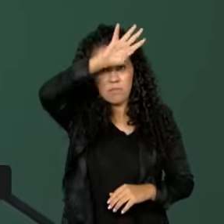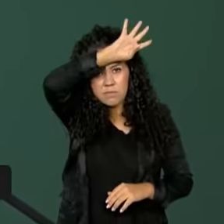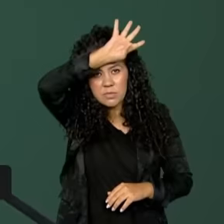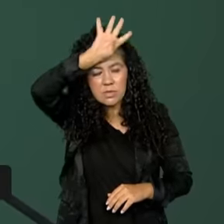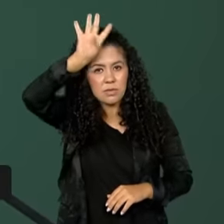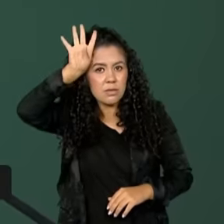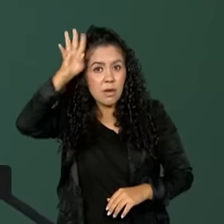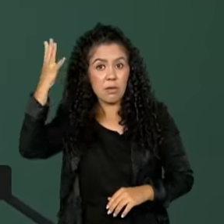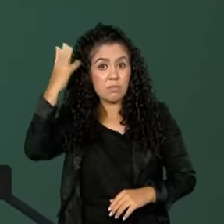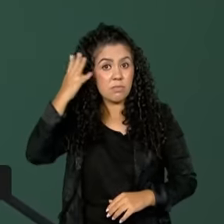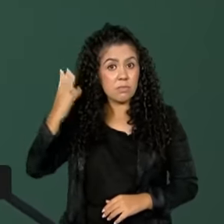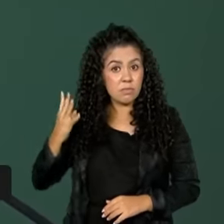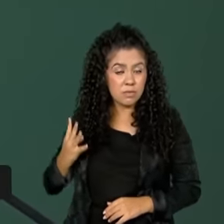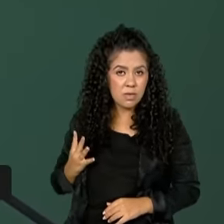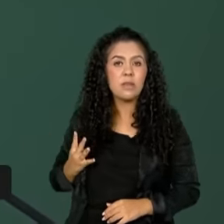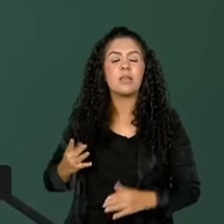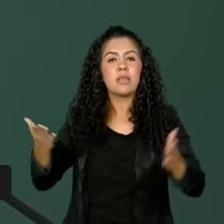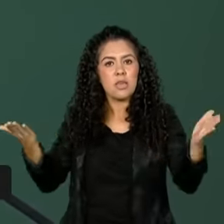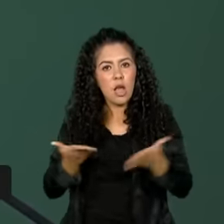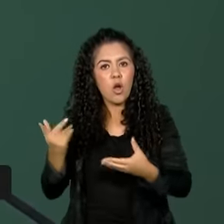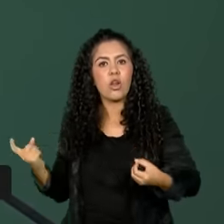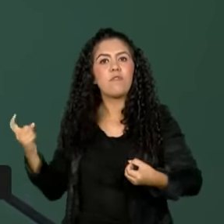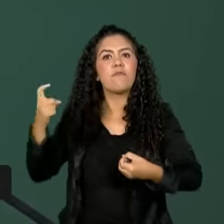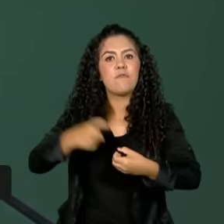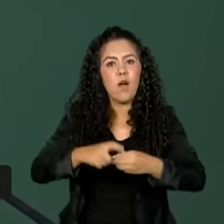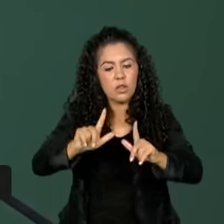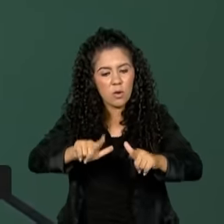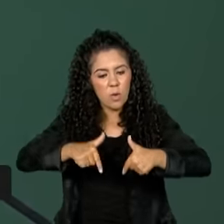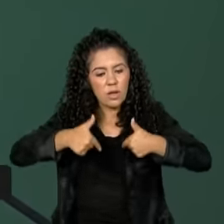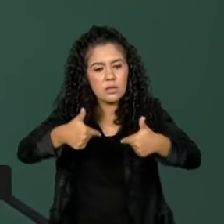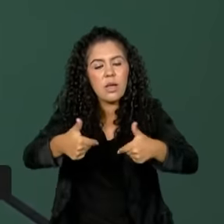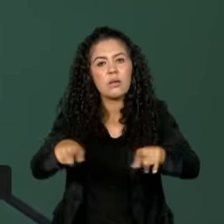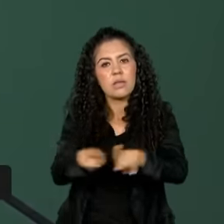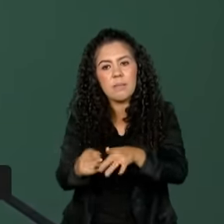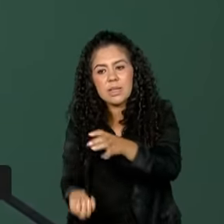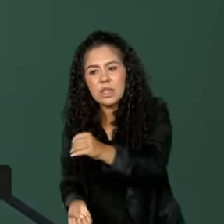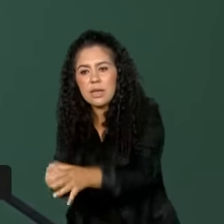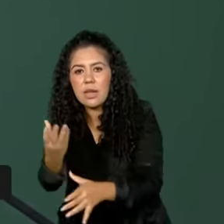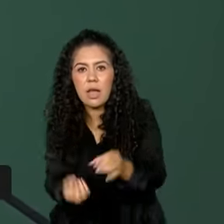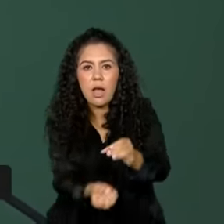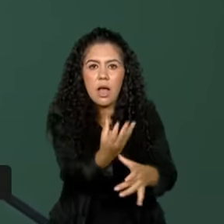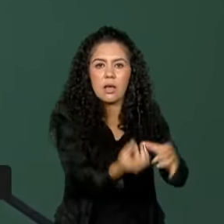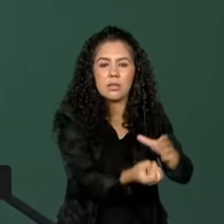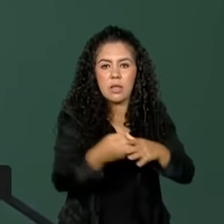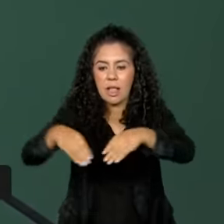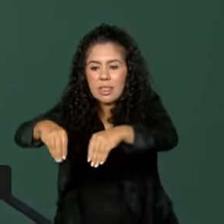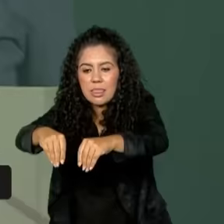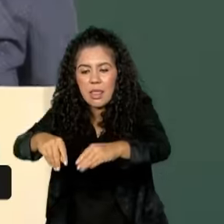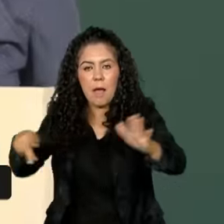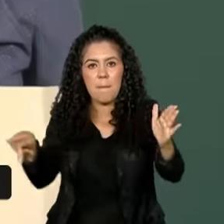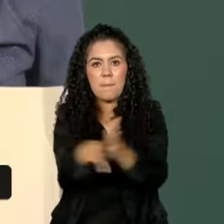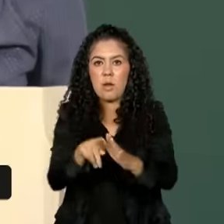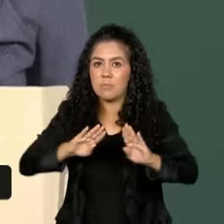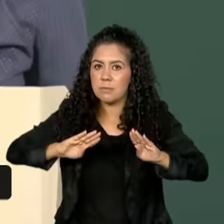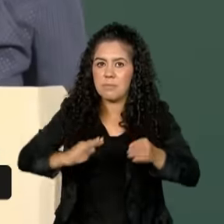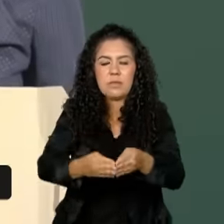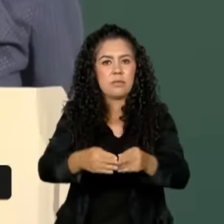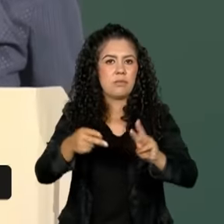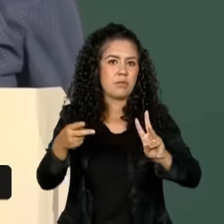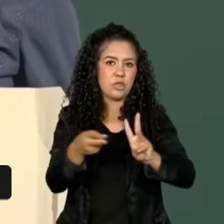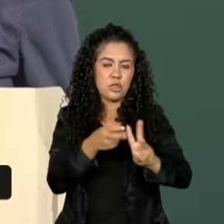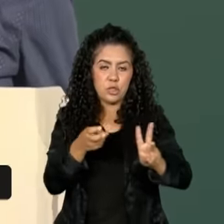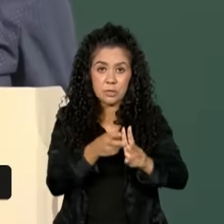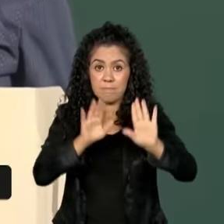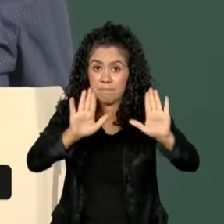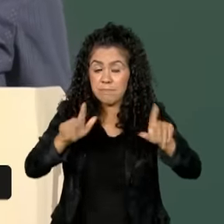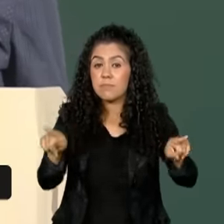e que retoma as ações de criação de terras indígenas. Um outro esforço é